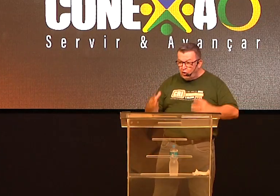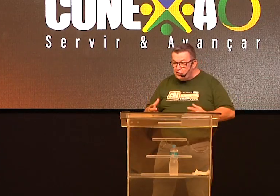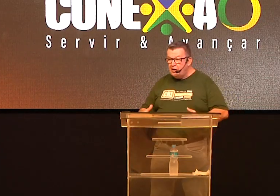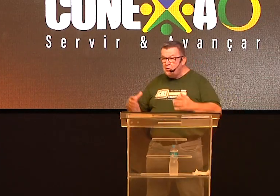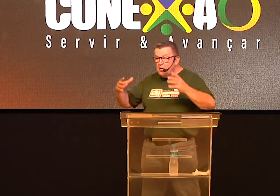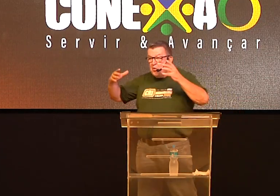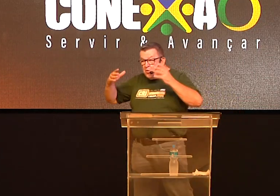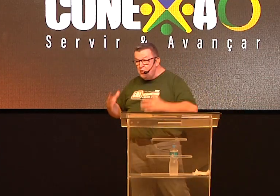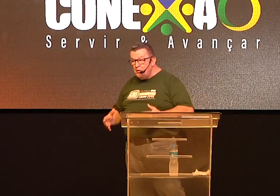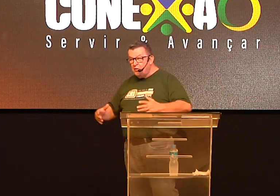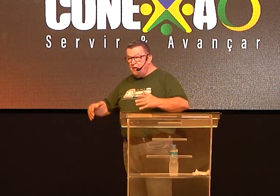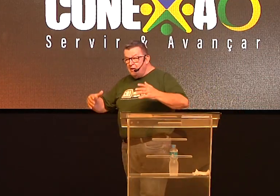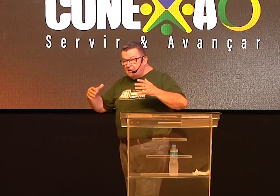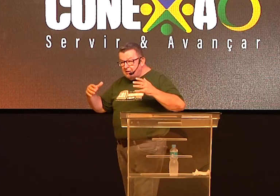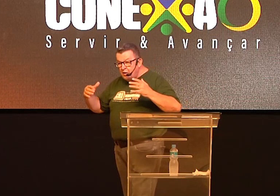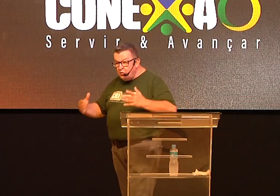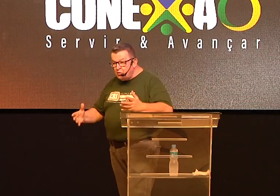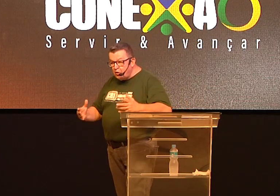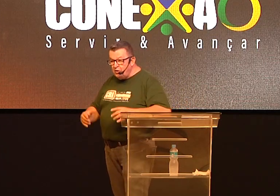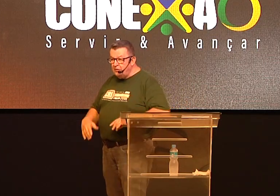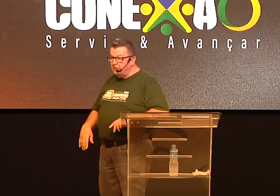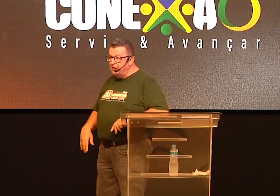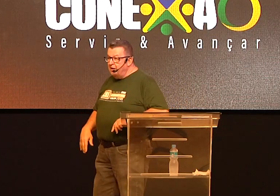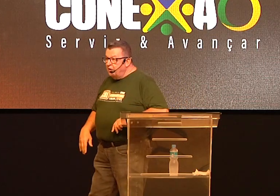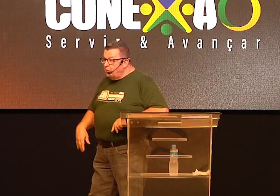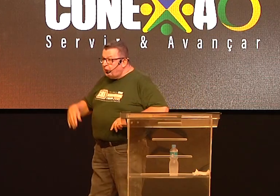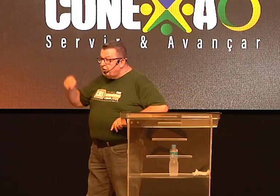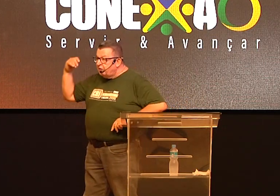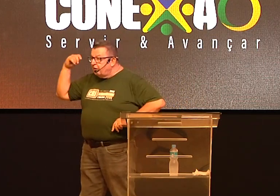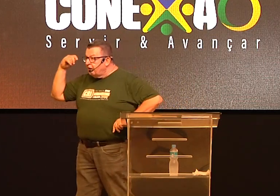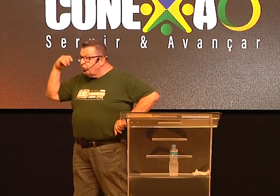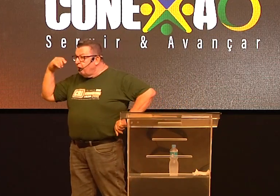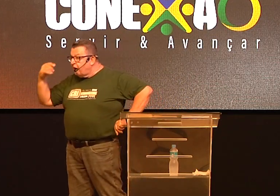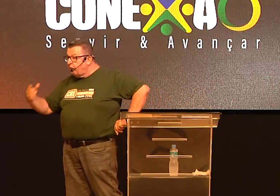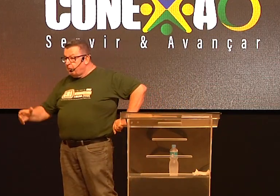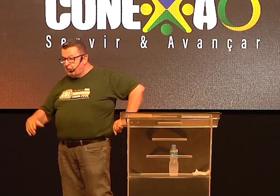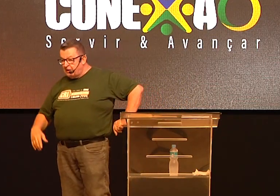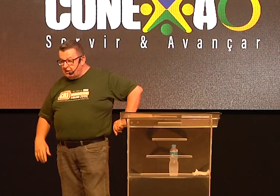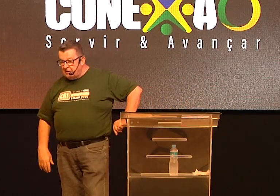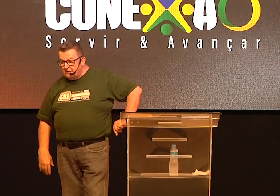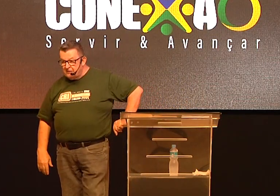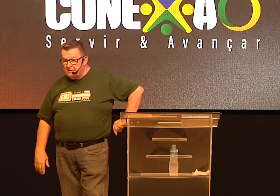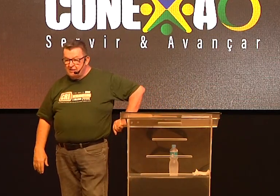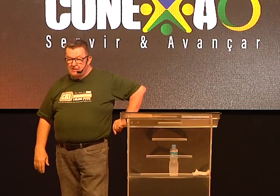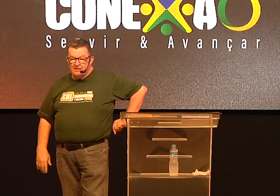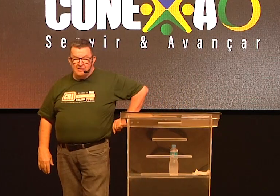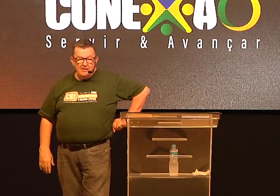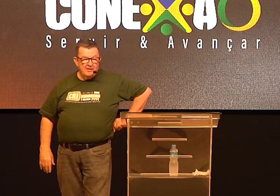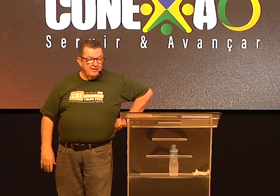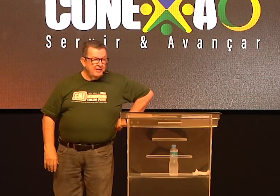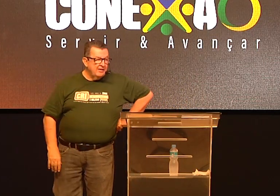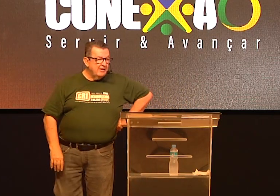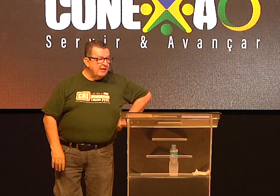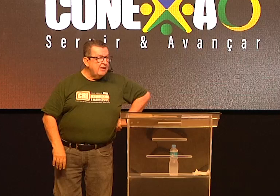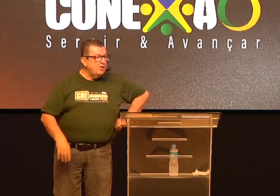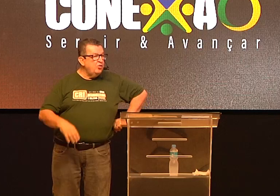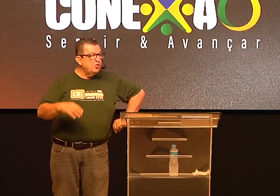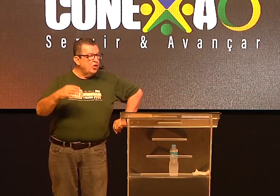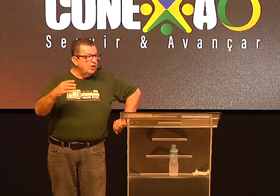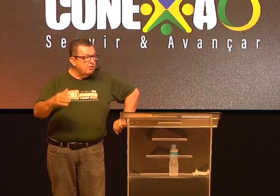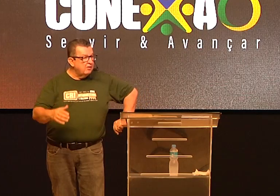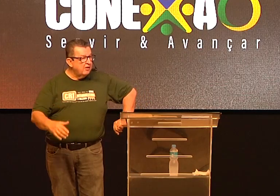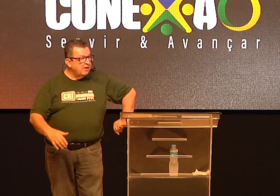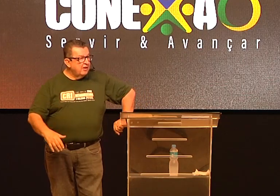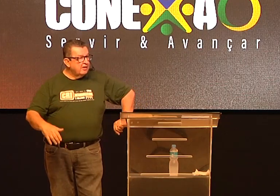Dos 12, ele foi o único que teve um sonho. O pai já tinha dado uma capa para ele. E ele teve